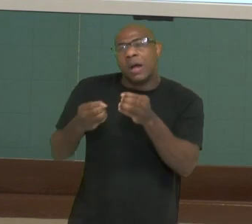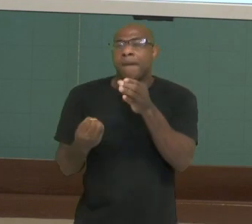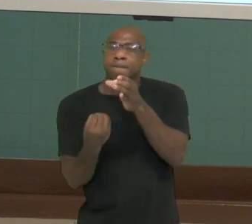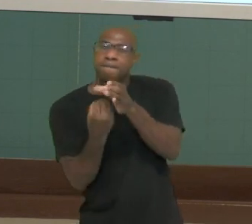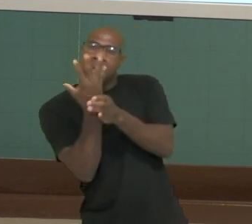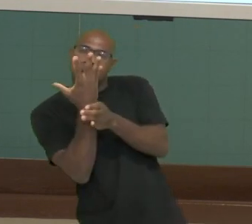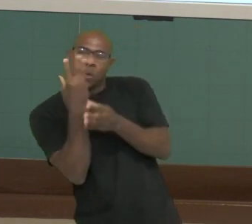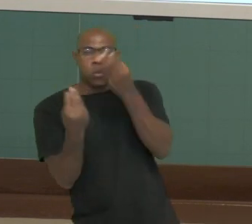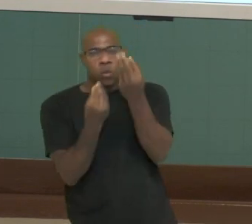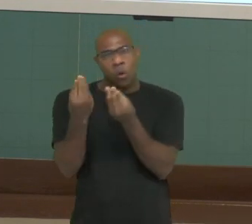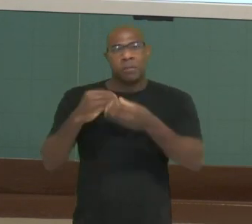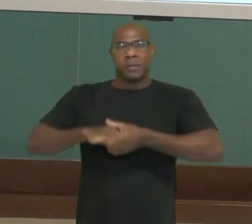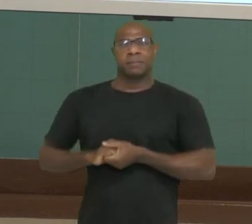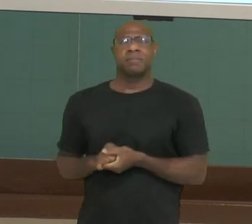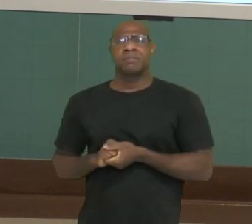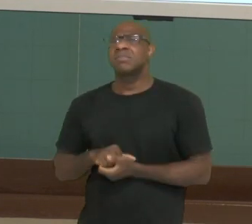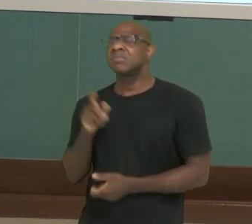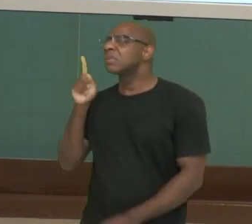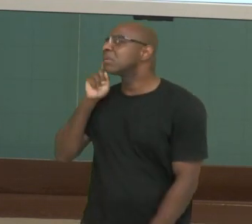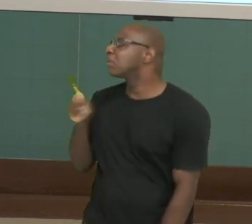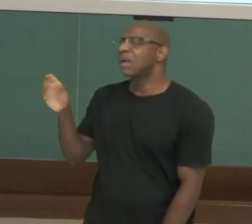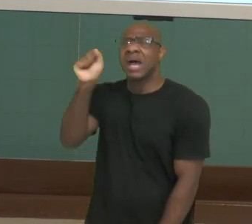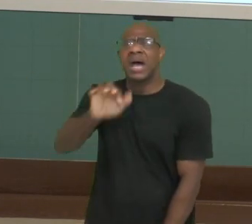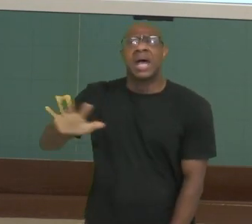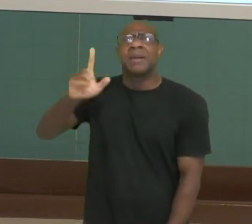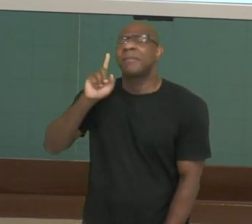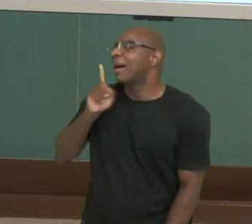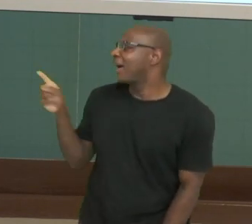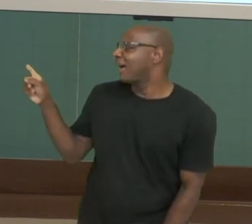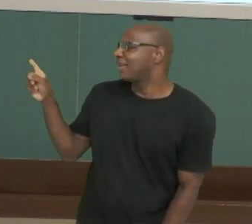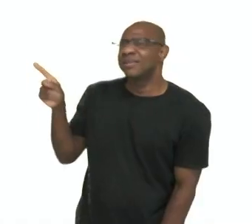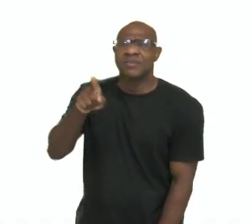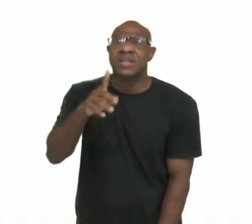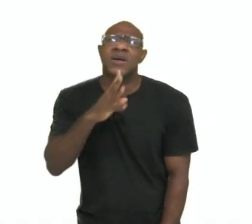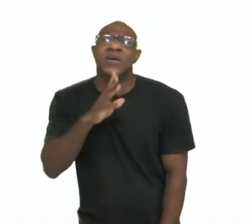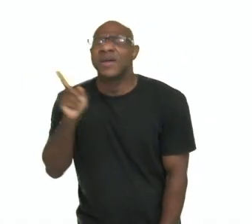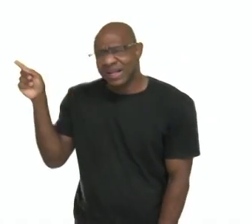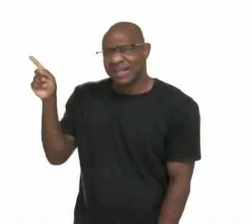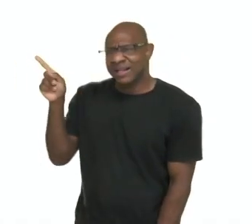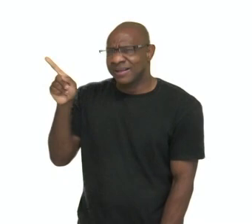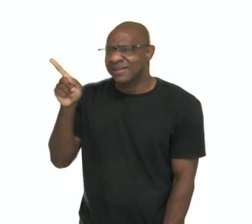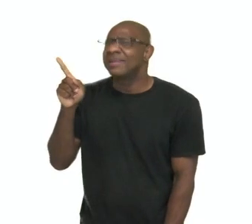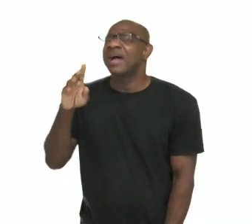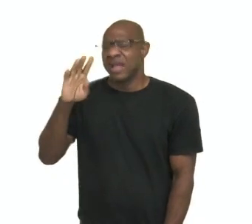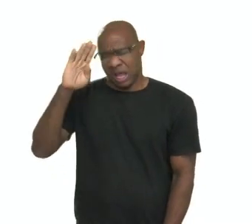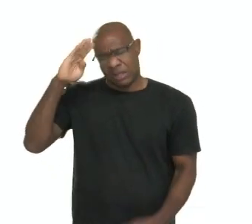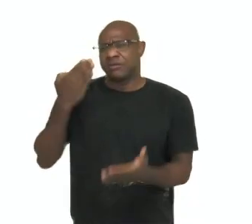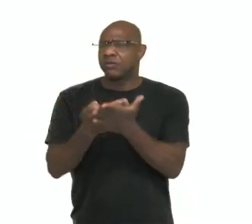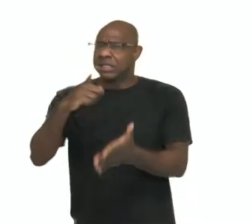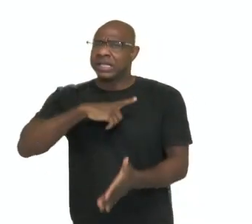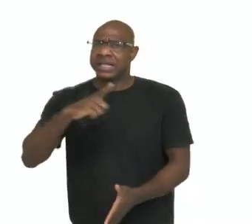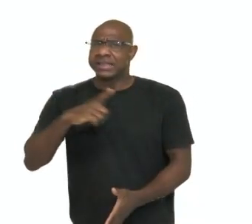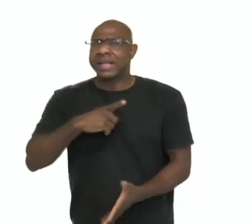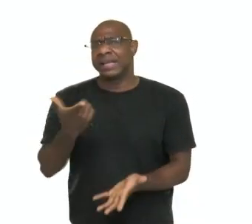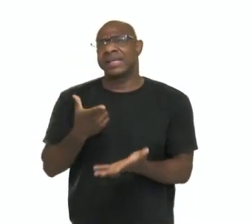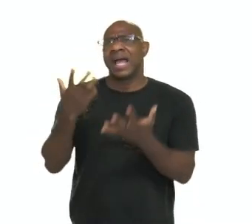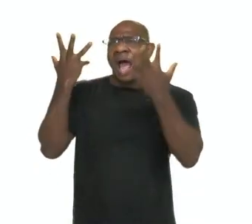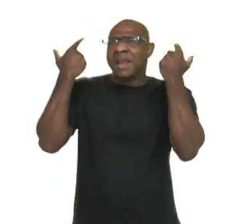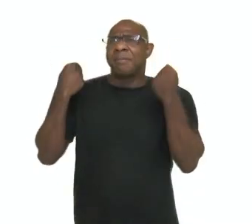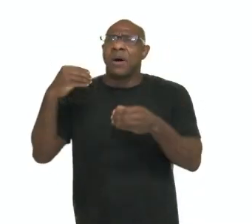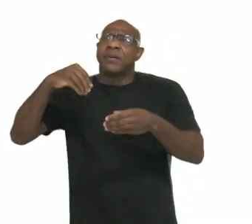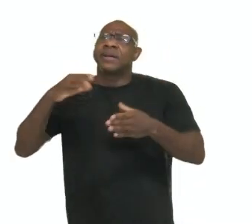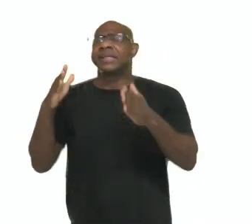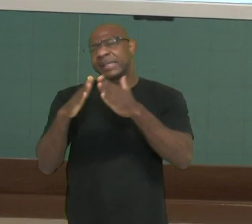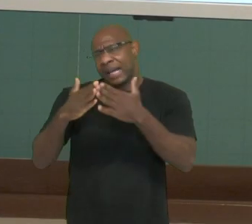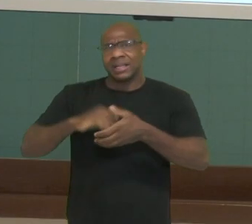Pet, olha essa imagem, que linda! Acredito que você tenha um pet em casa. A prof aqui tem vários. Você tem um